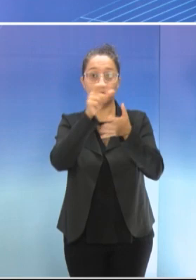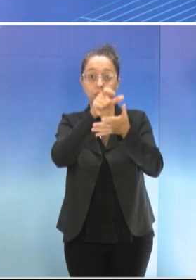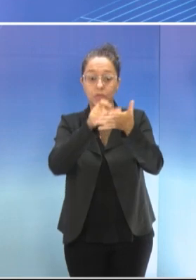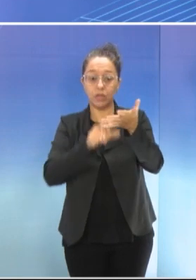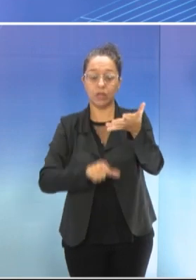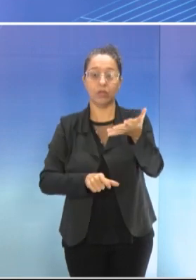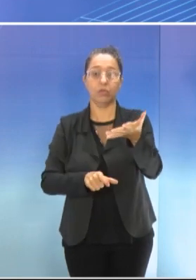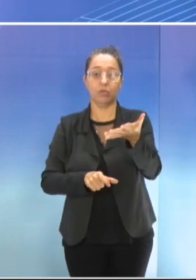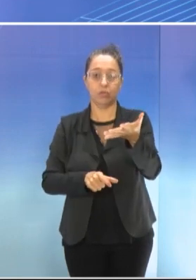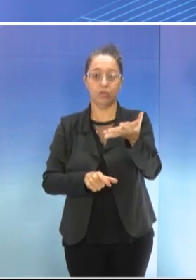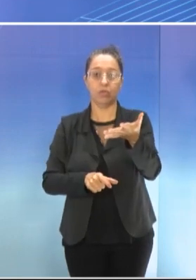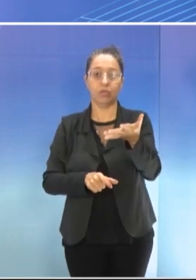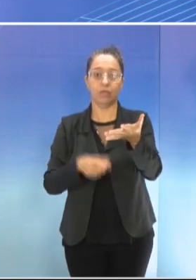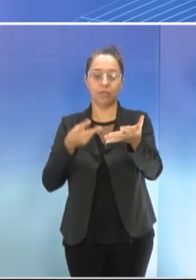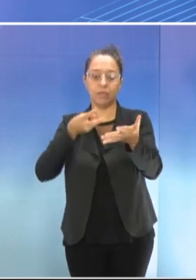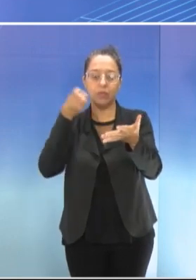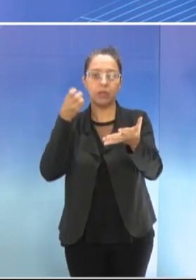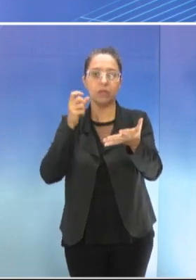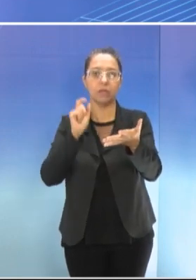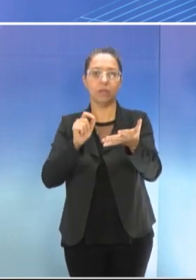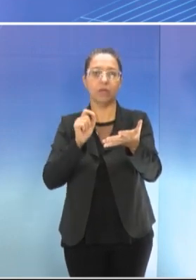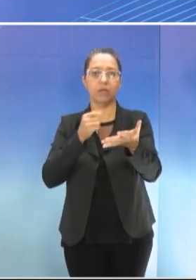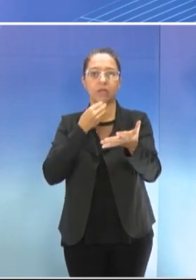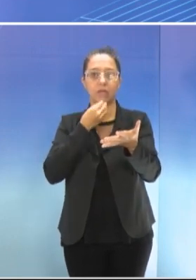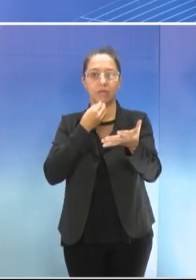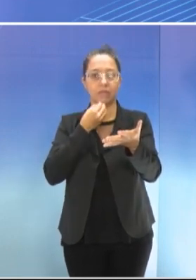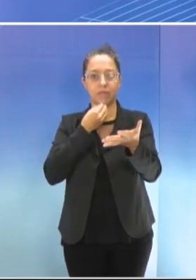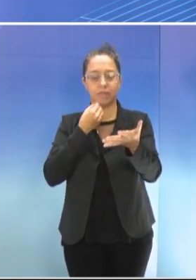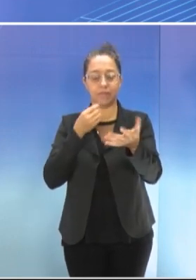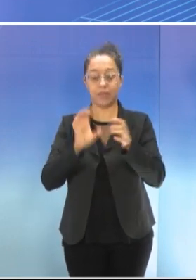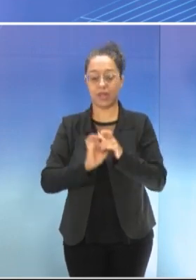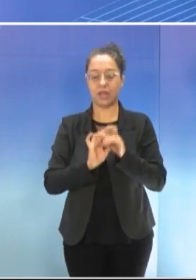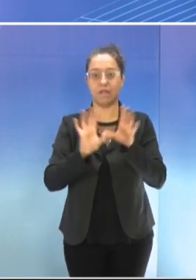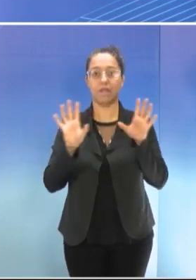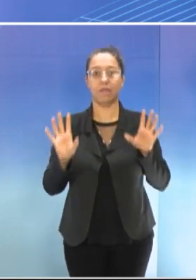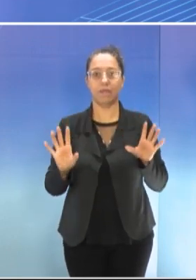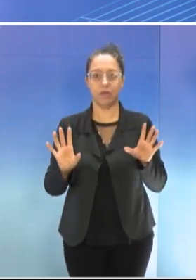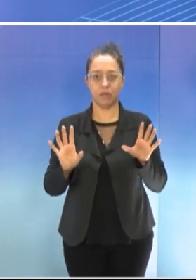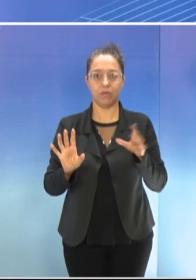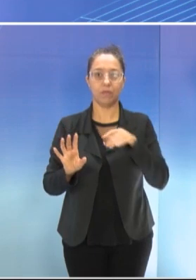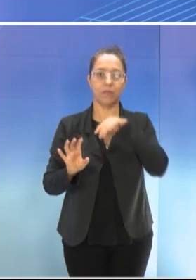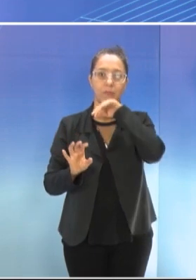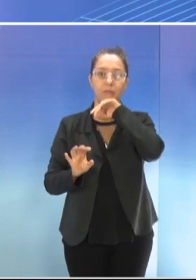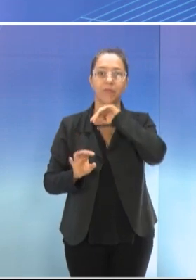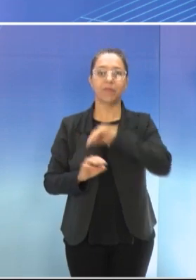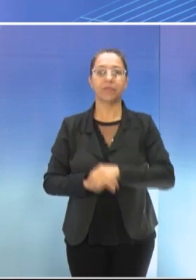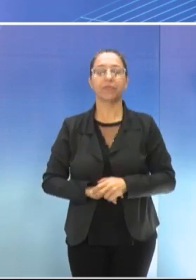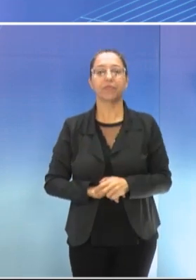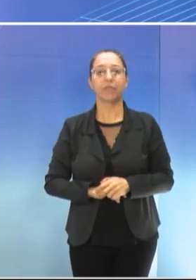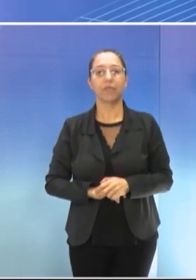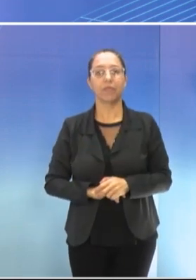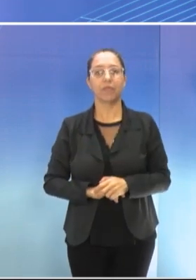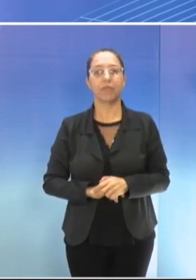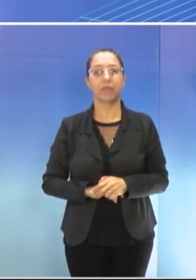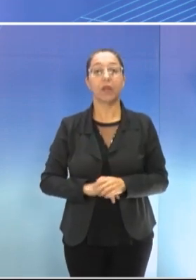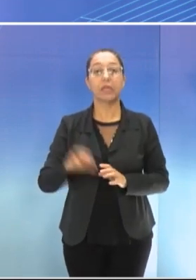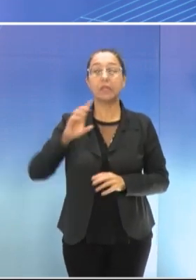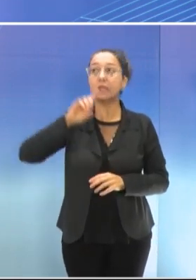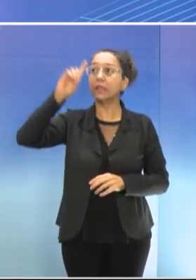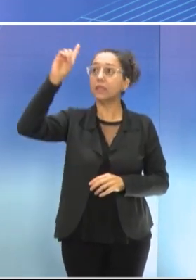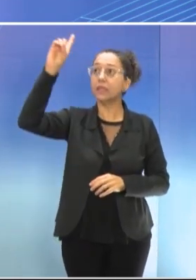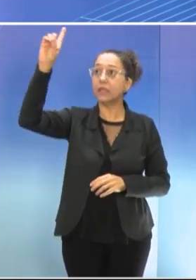atenção no texto, né? Perceba que ele está falando sobre o livre-arbítrio, que Deus